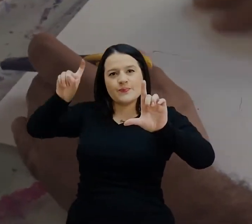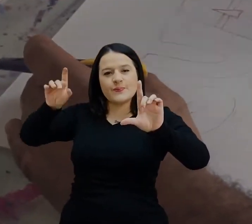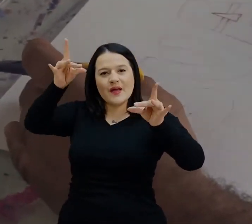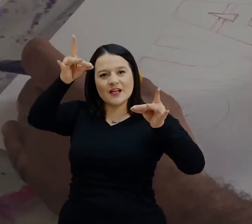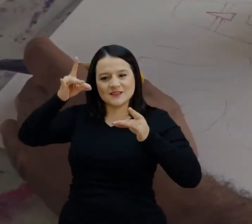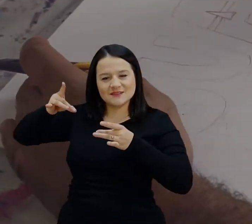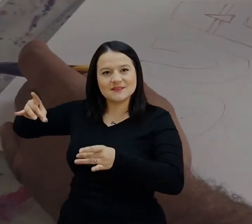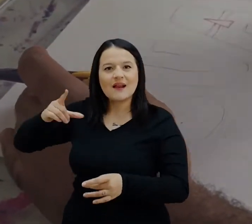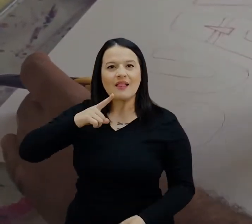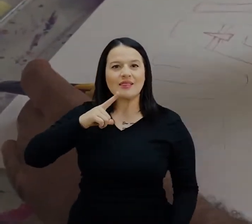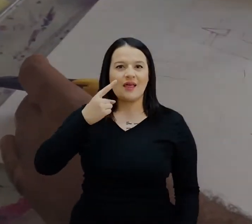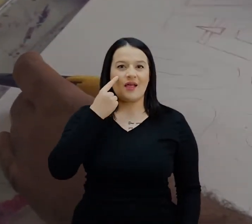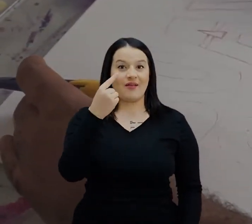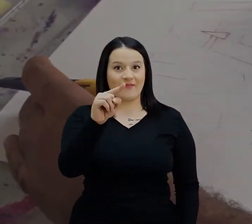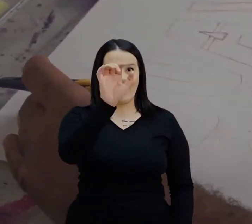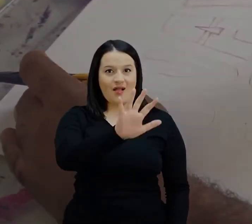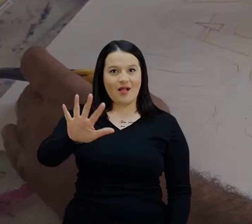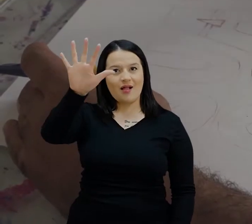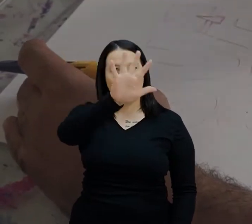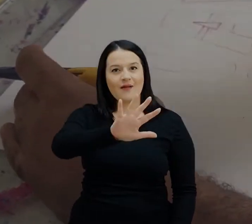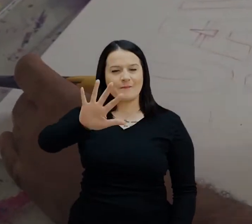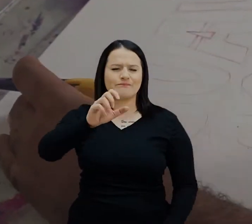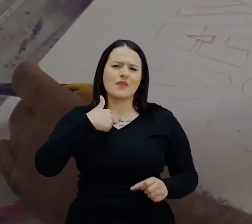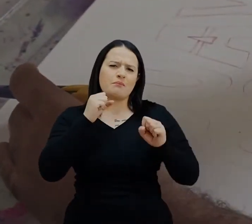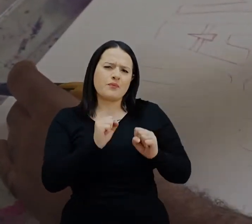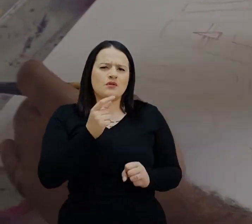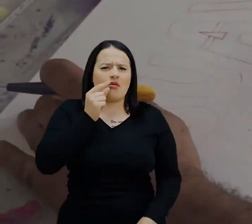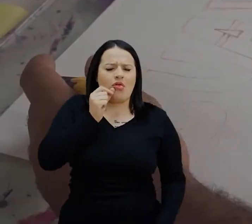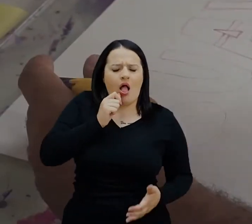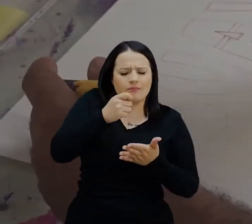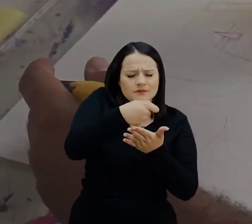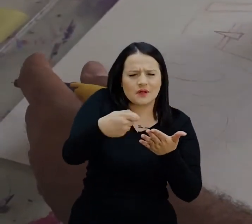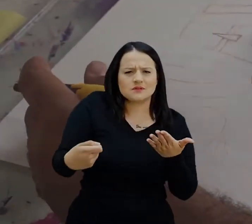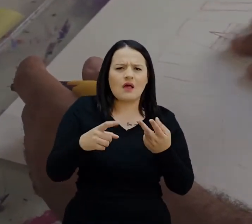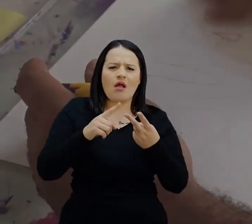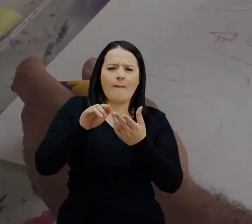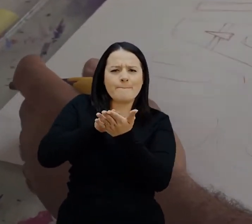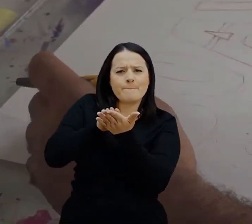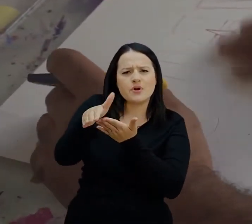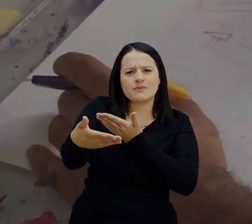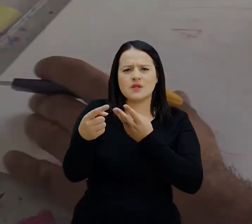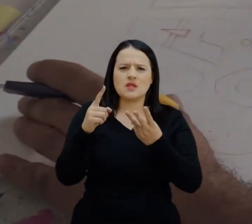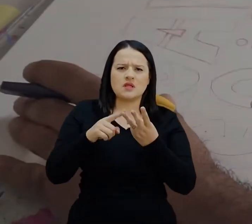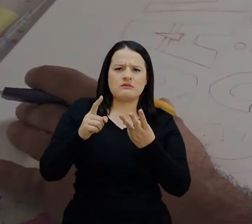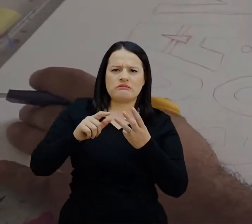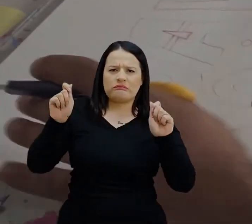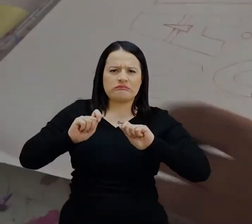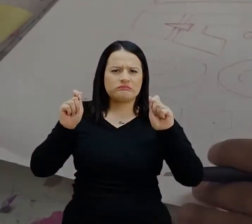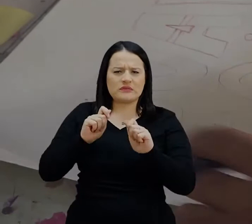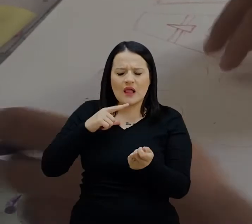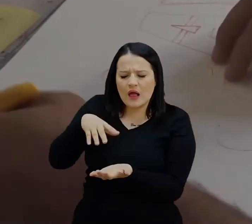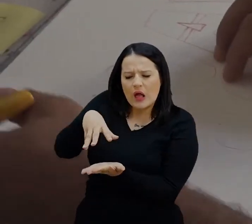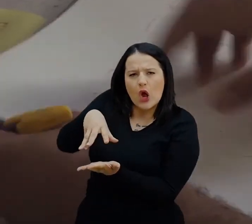tanto fazer o desenho à mão, eu posso também imprimir, eu posso projetar. Tem várias formas de a gente conseguir transferir o